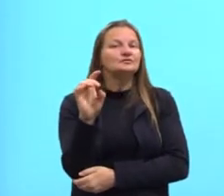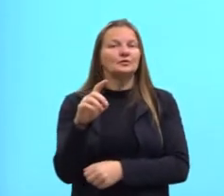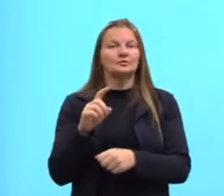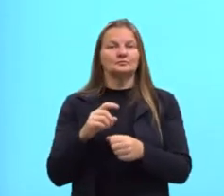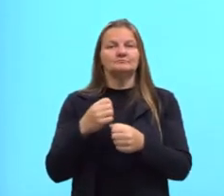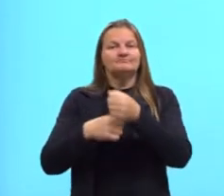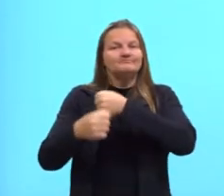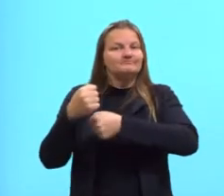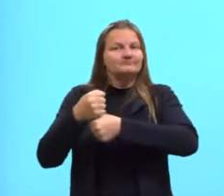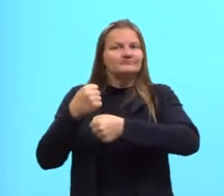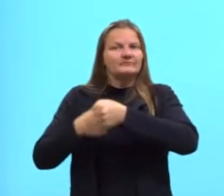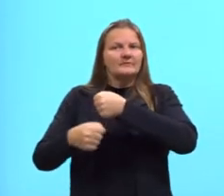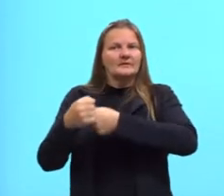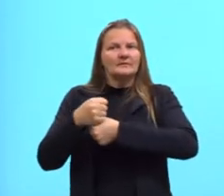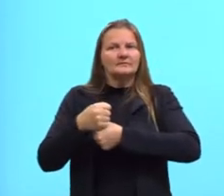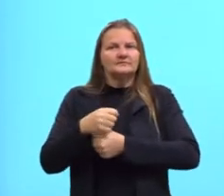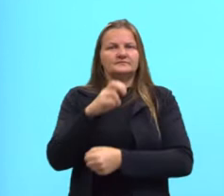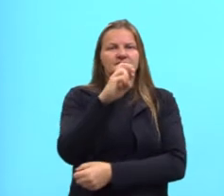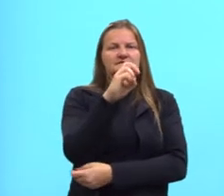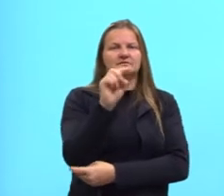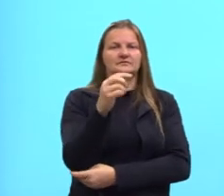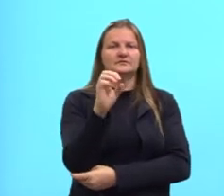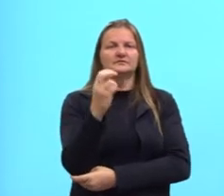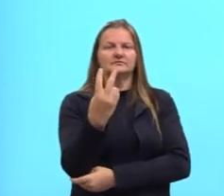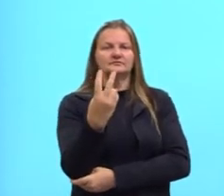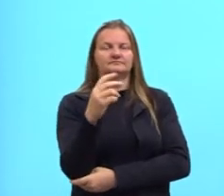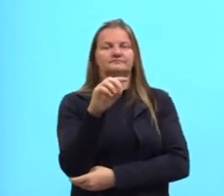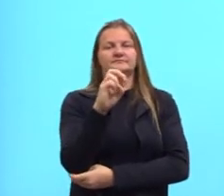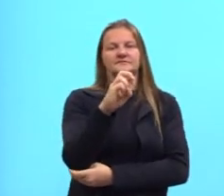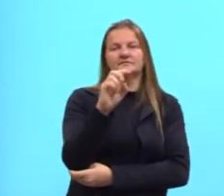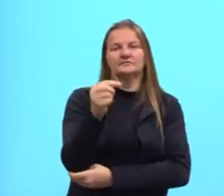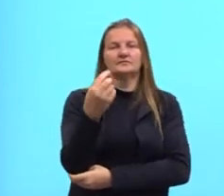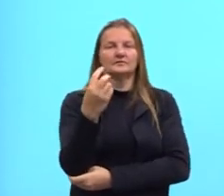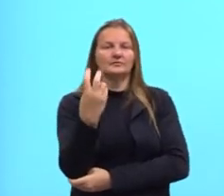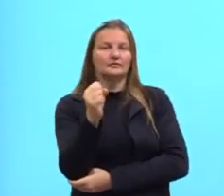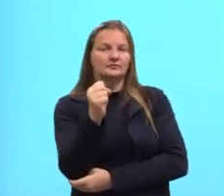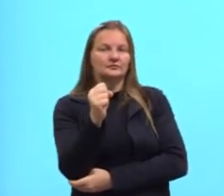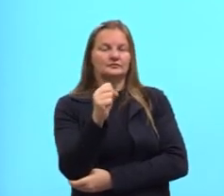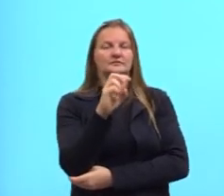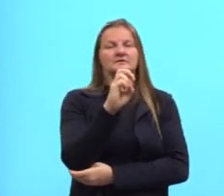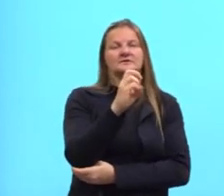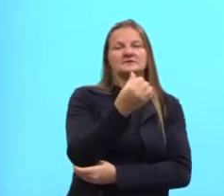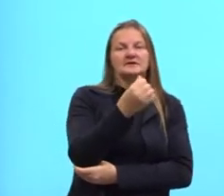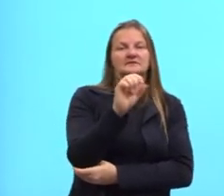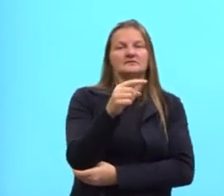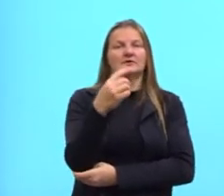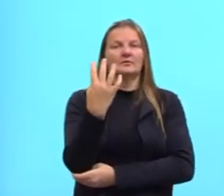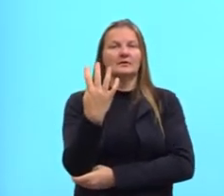aqui o tempo nós temos 5,2 5,8